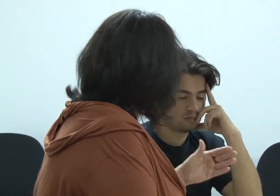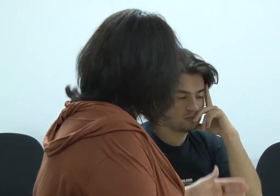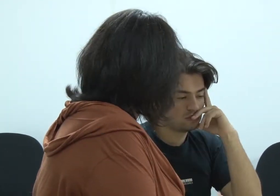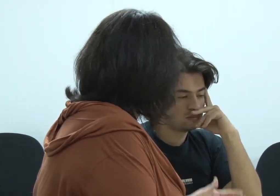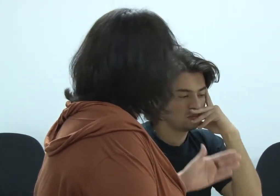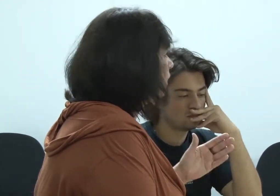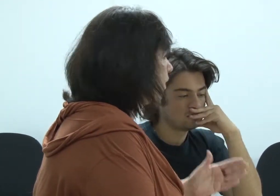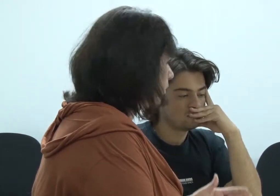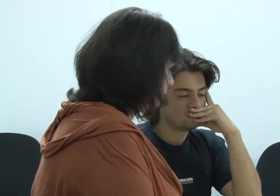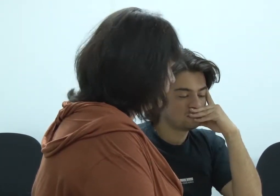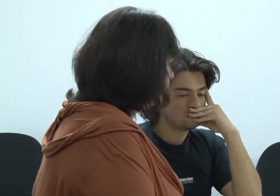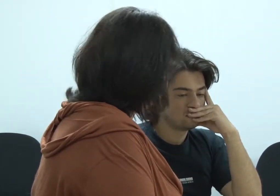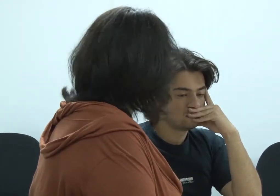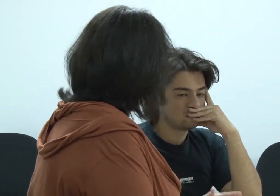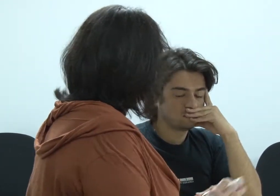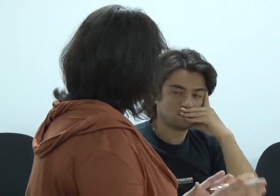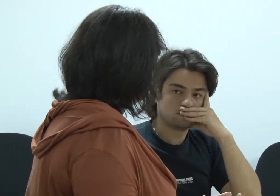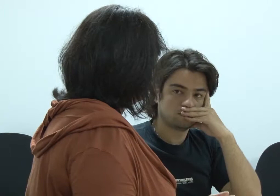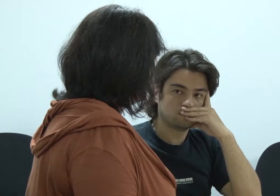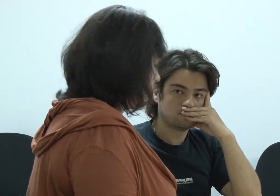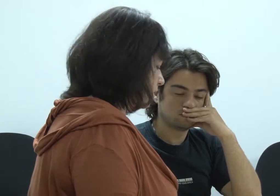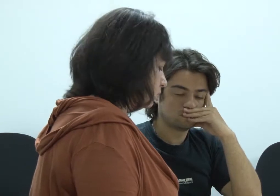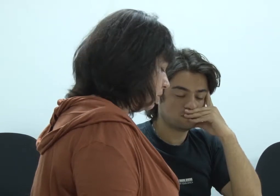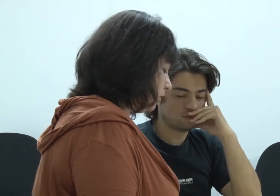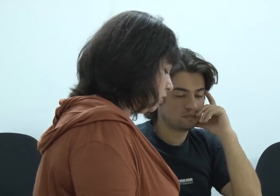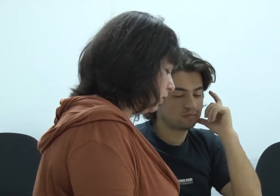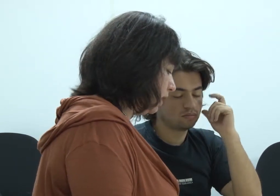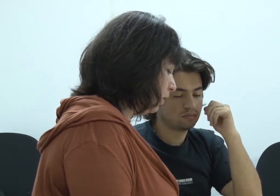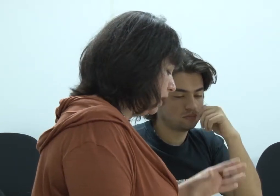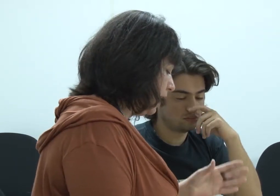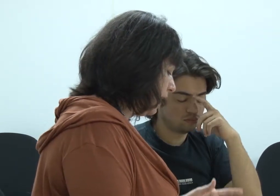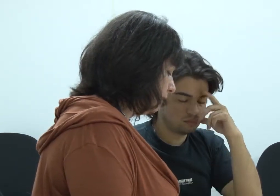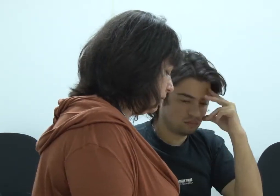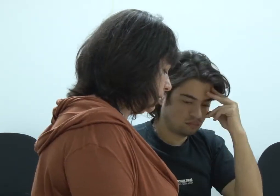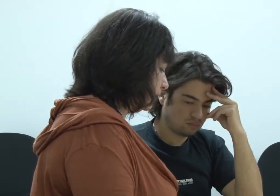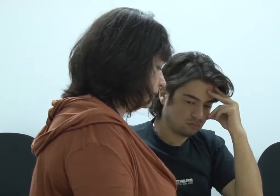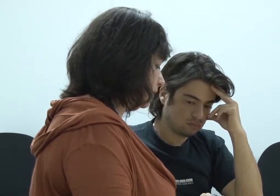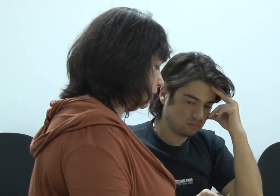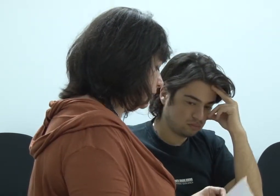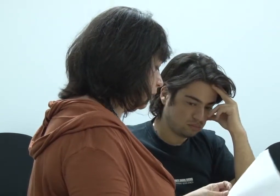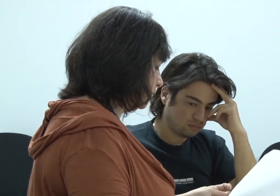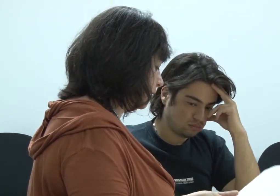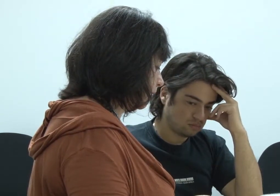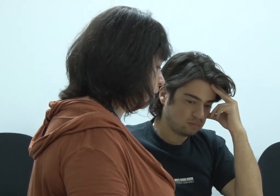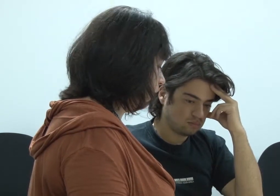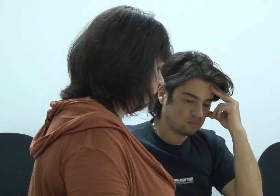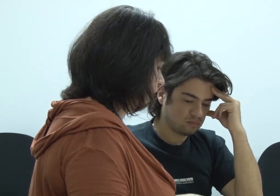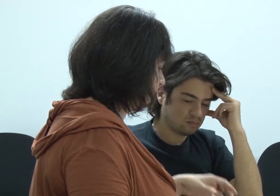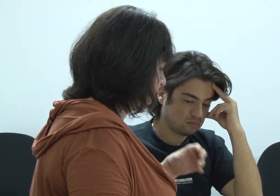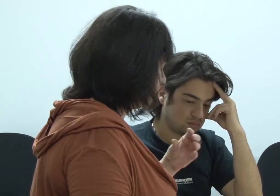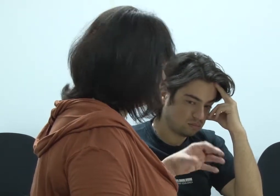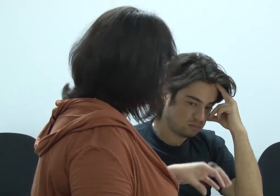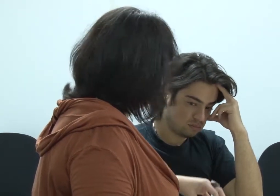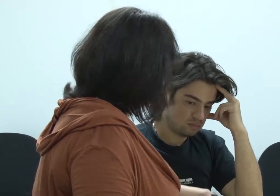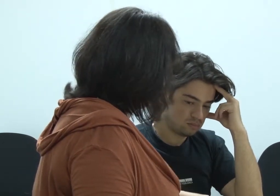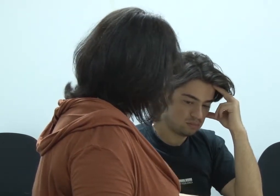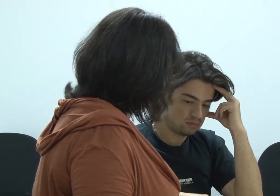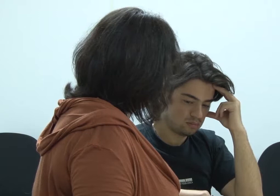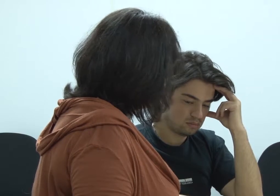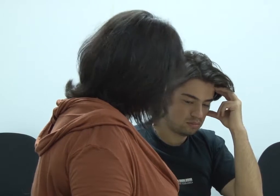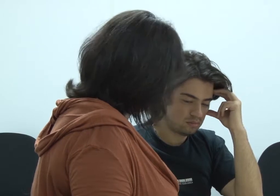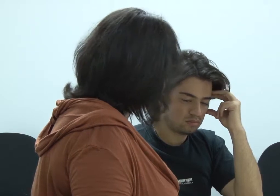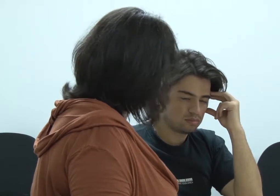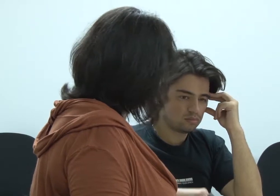né, o que é impacto local e que não é somente local. A deliberação, então, o que, que ela coloca?